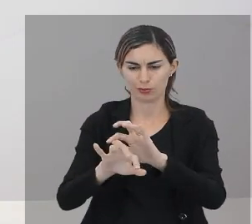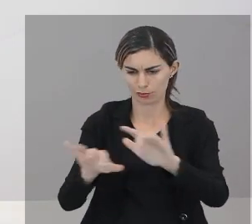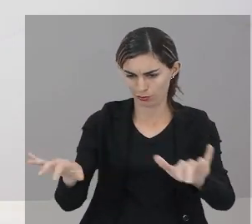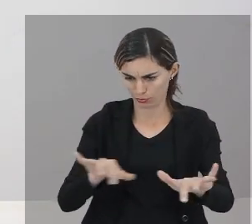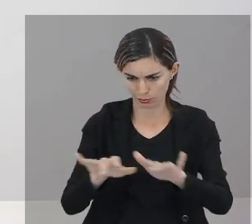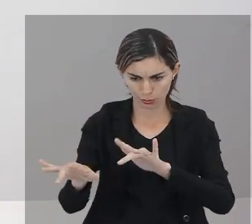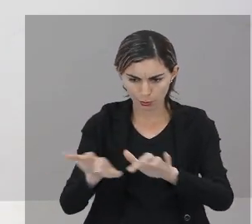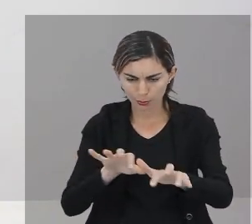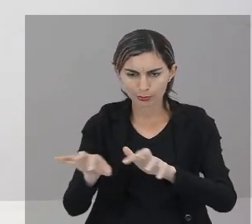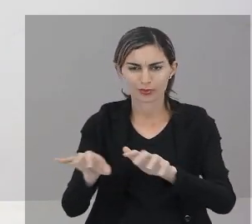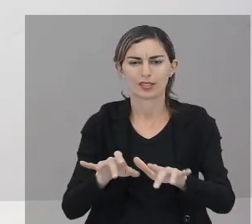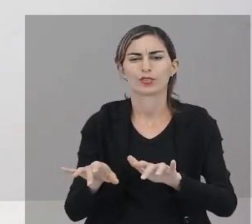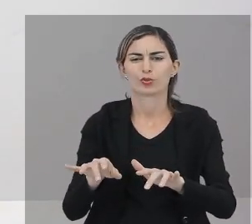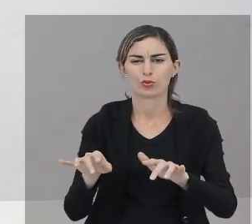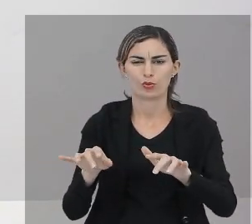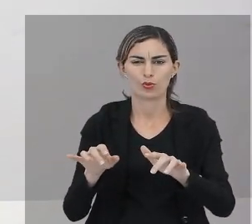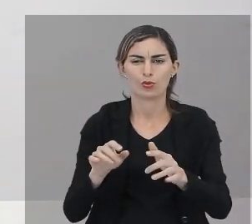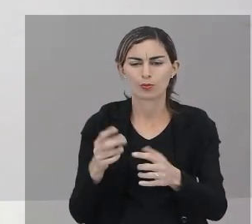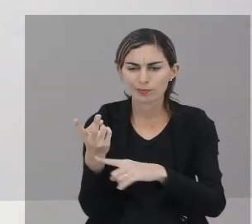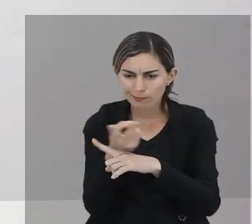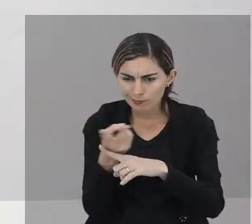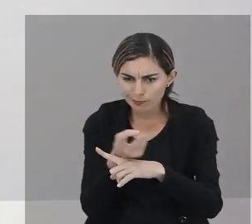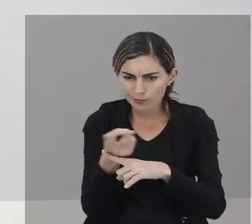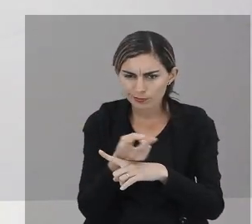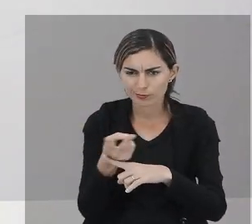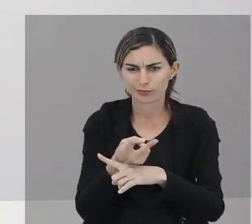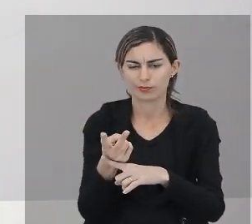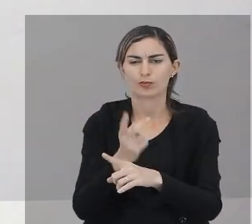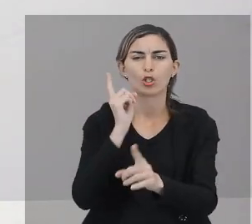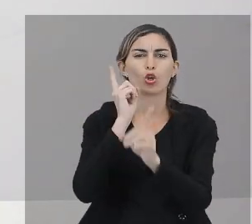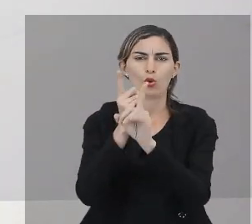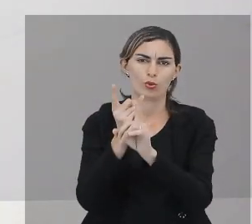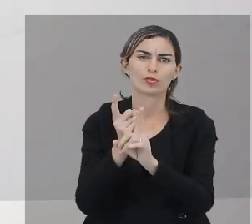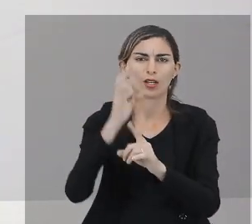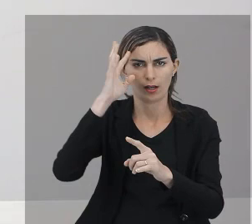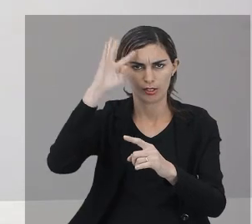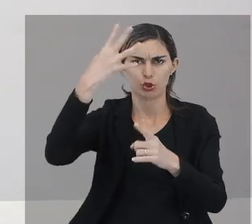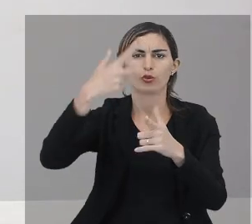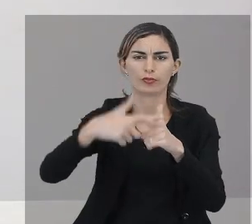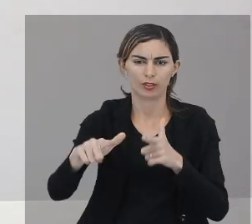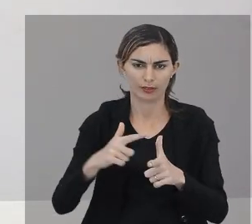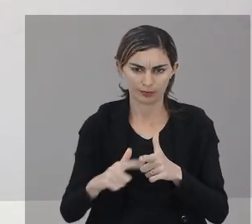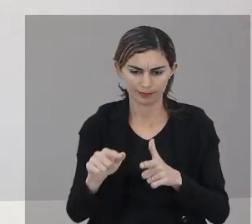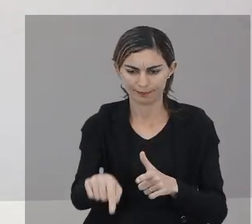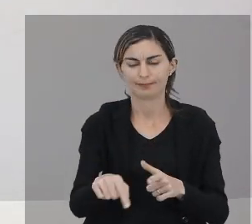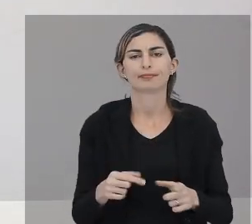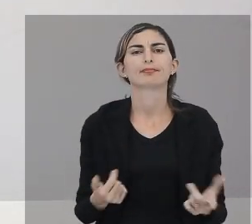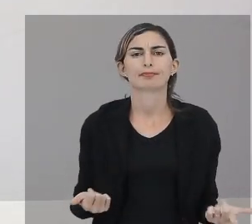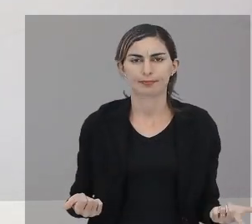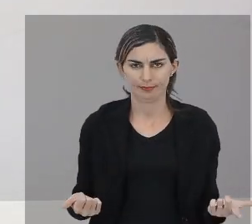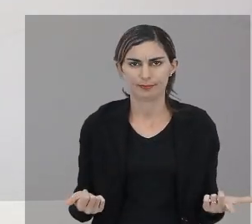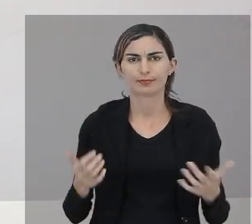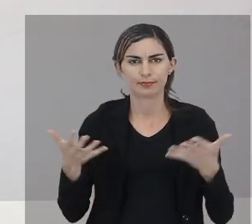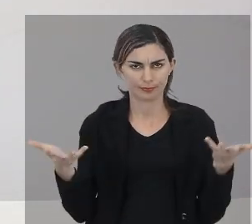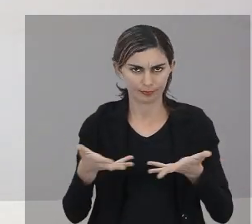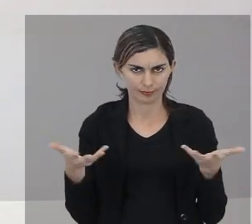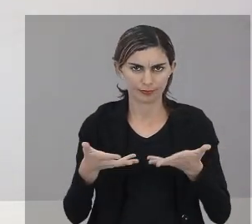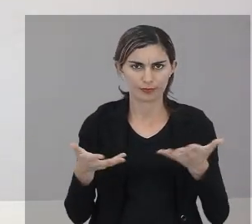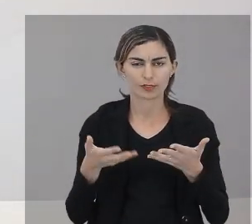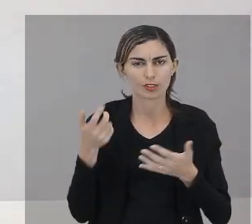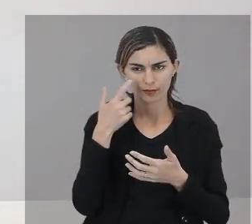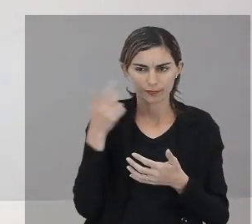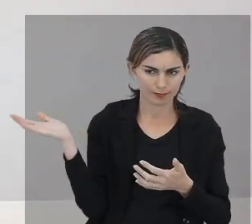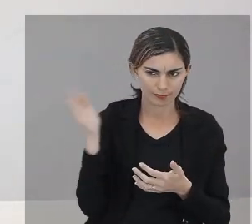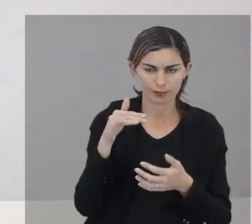para a sua máquina e fazer uma busca para encontrar uma solução, certo? Então